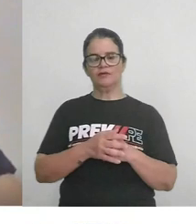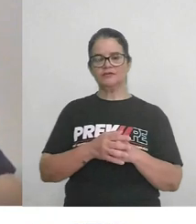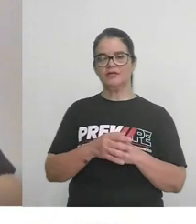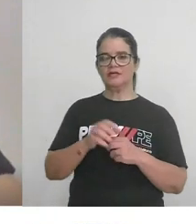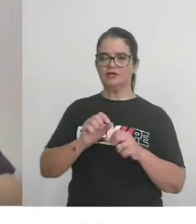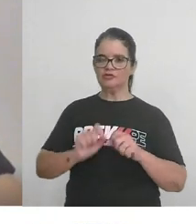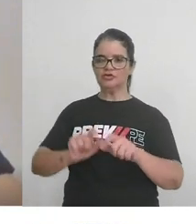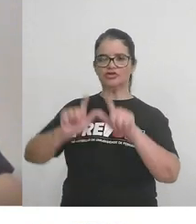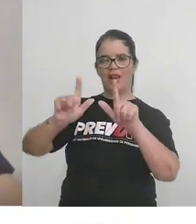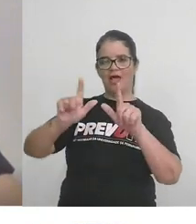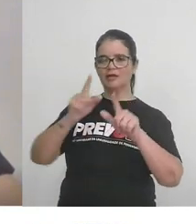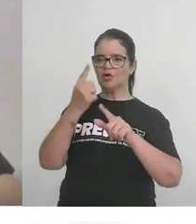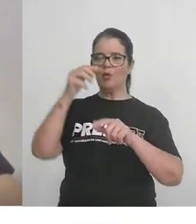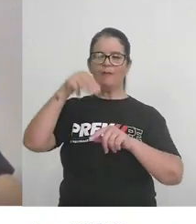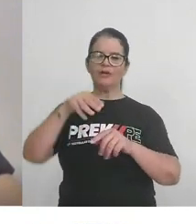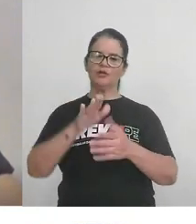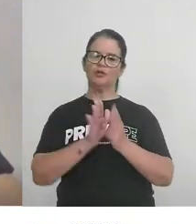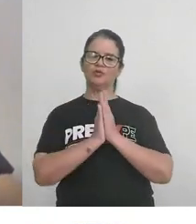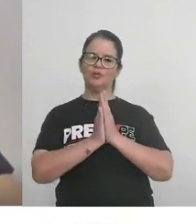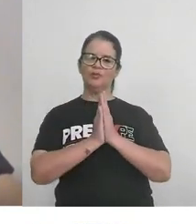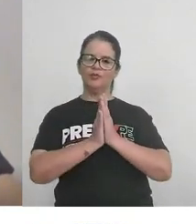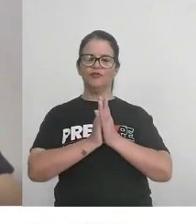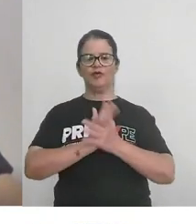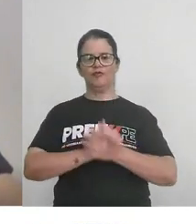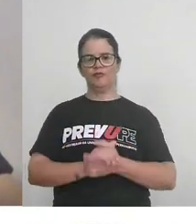o slide. Um minuto, por favor.